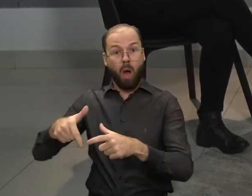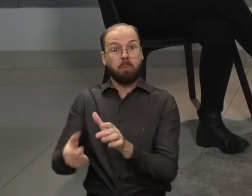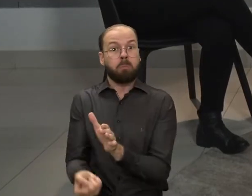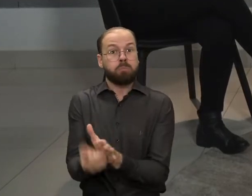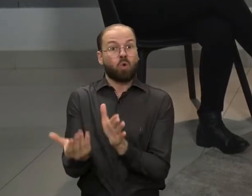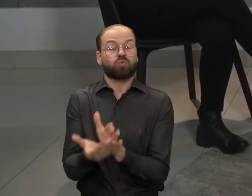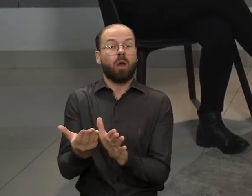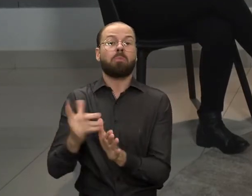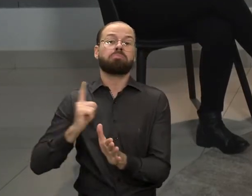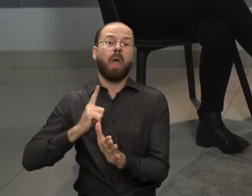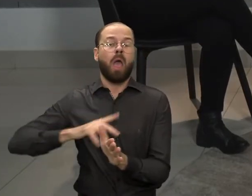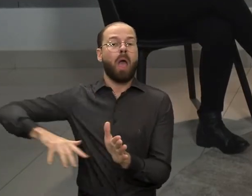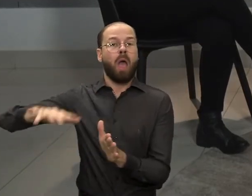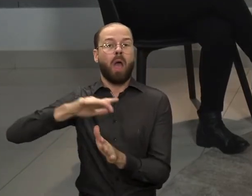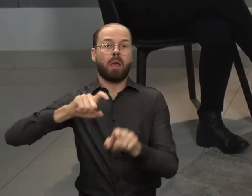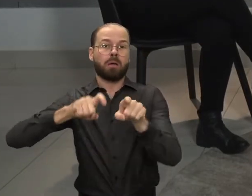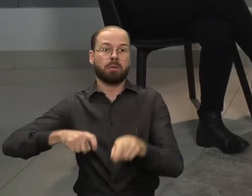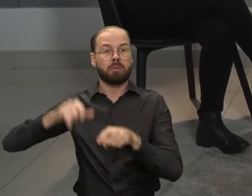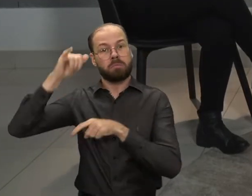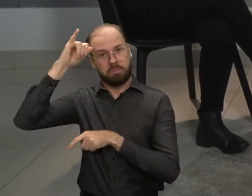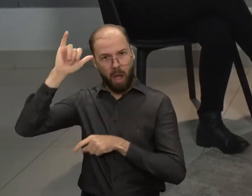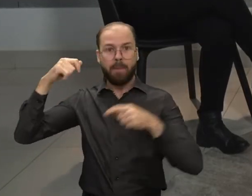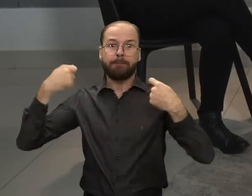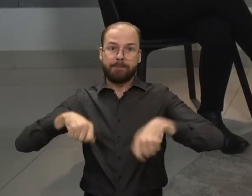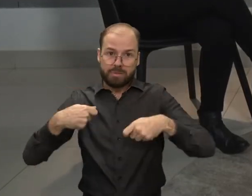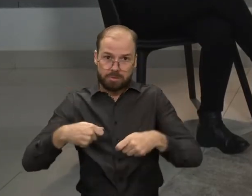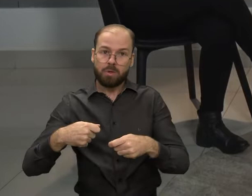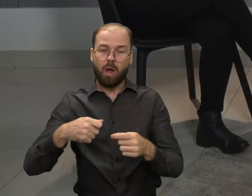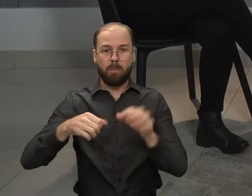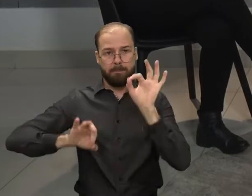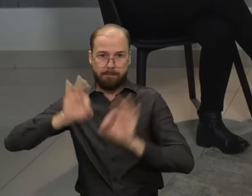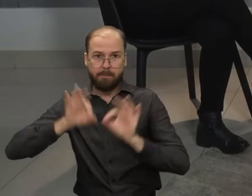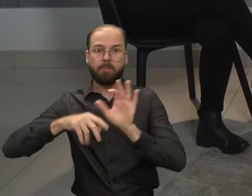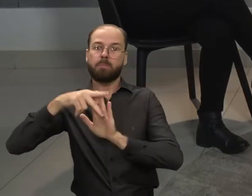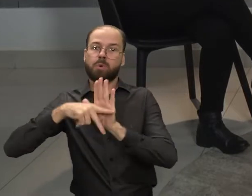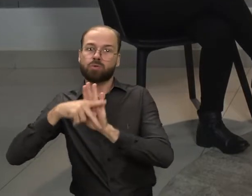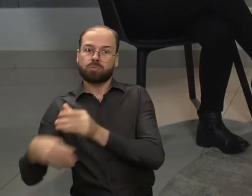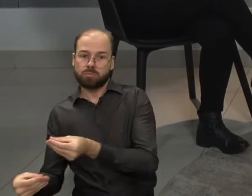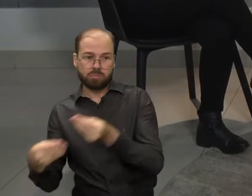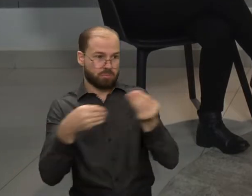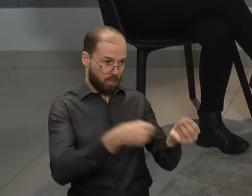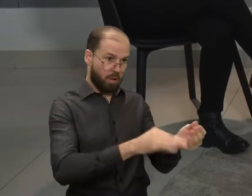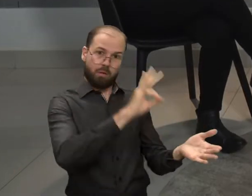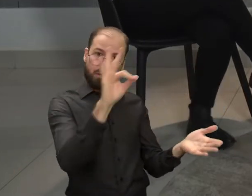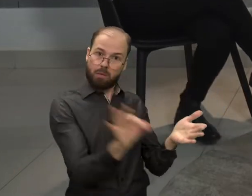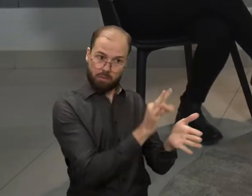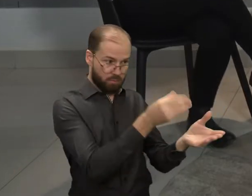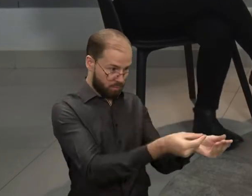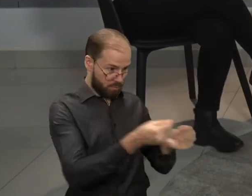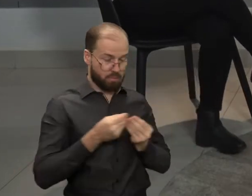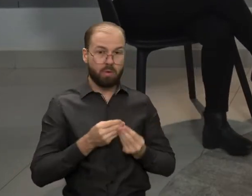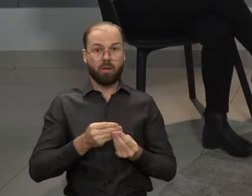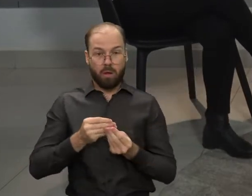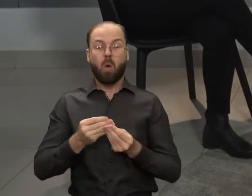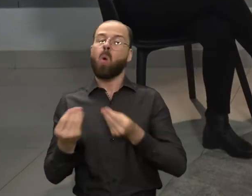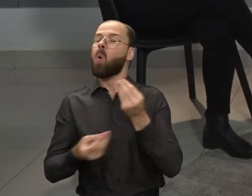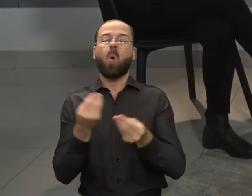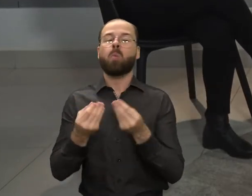produção agrícola, agropecuária, necessita ter um licenciamento ambiental, necessita fazer um projeto, apresentar? Como é que isso funciona? Sim,